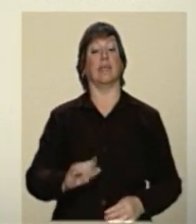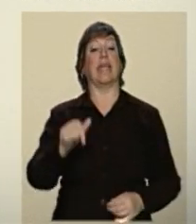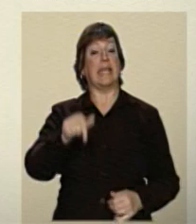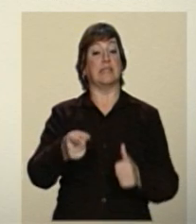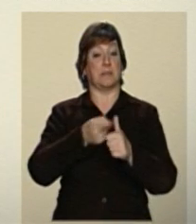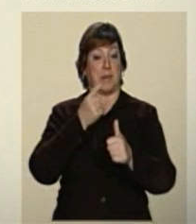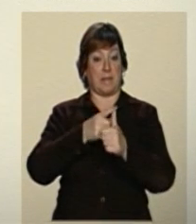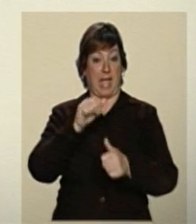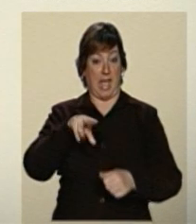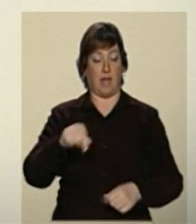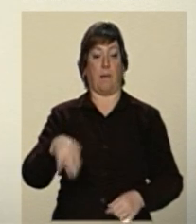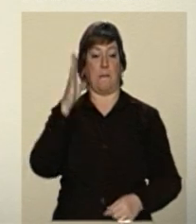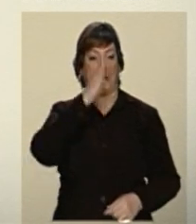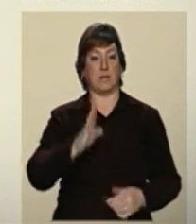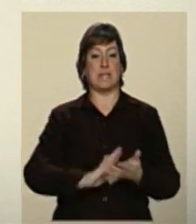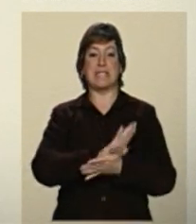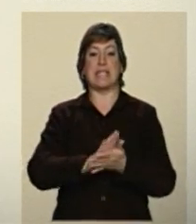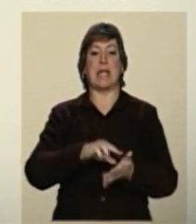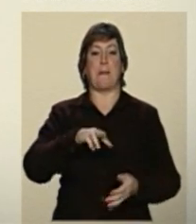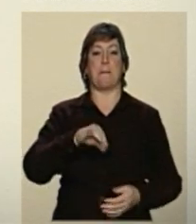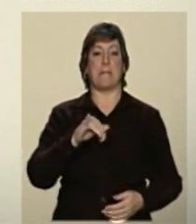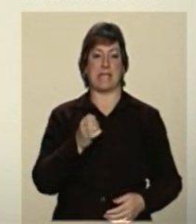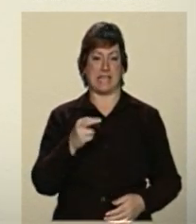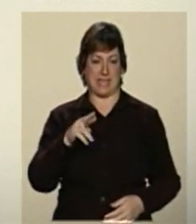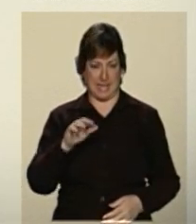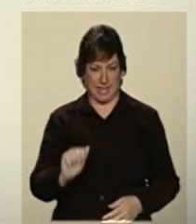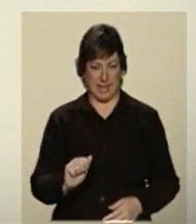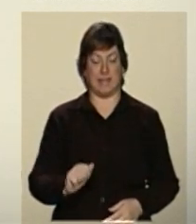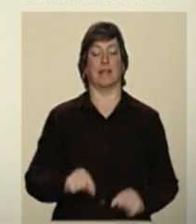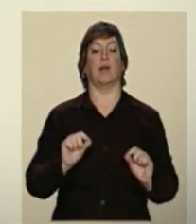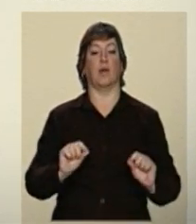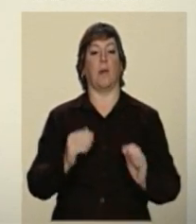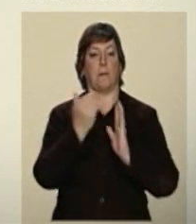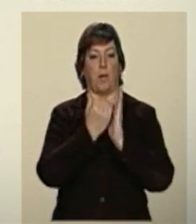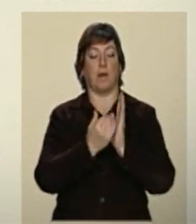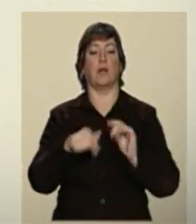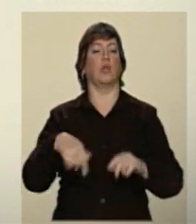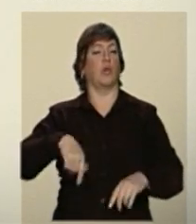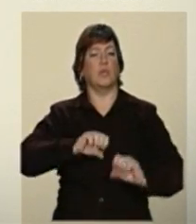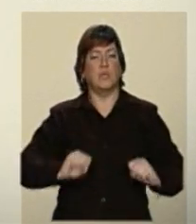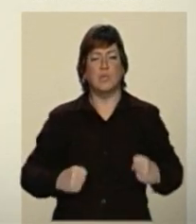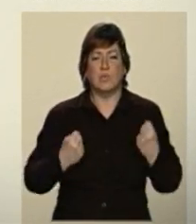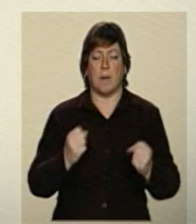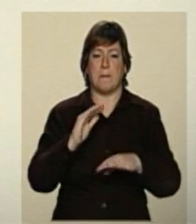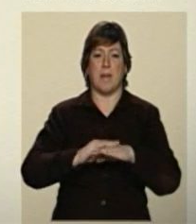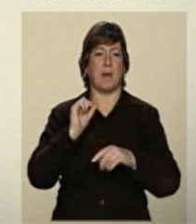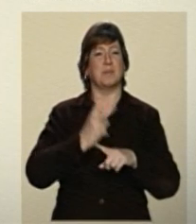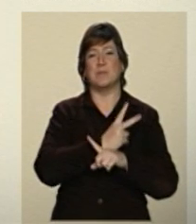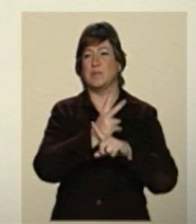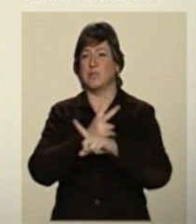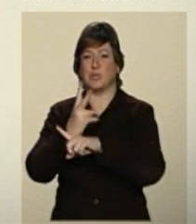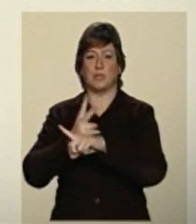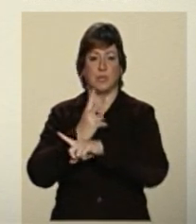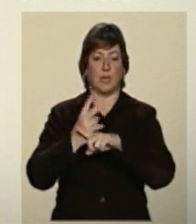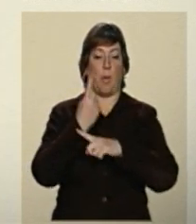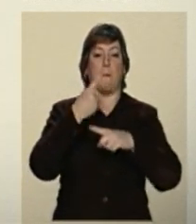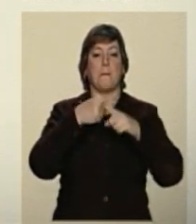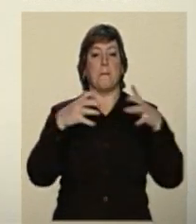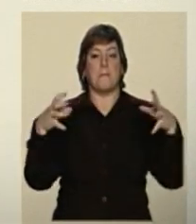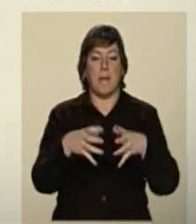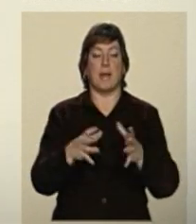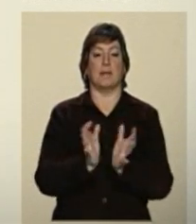Max do Brasil sem miséria o nosso maior esforço foi ir atrás e encontrar uma parte da